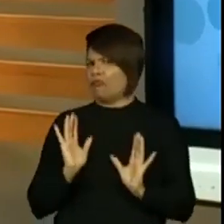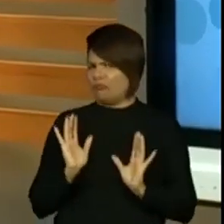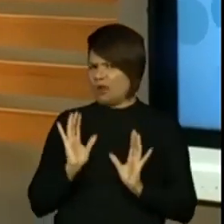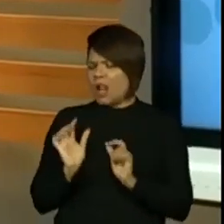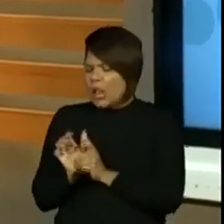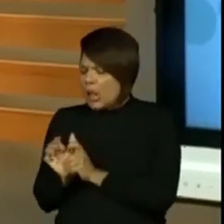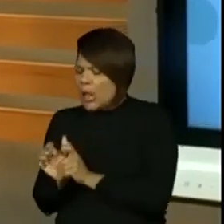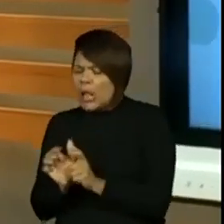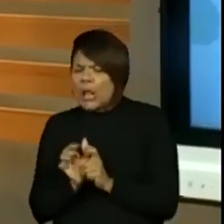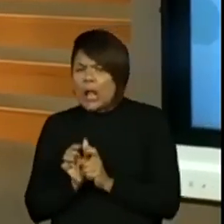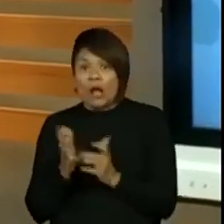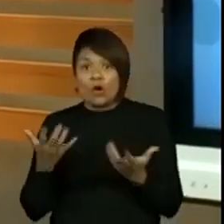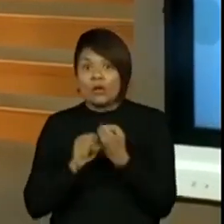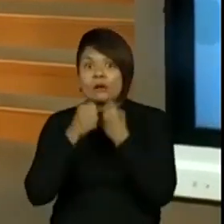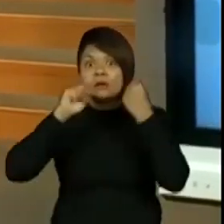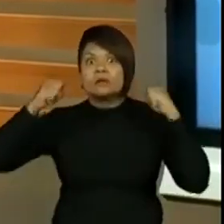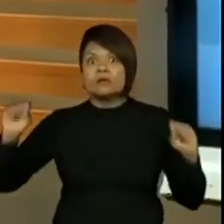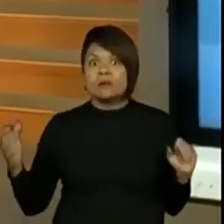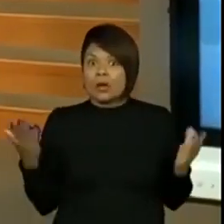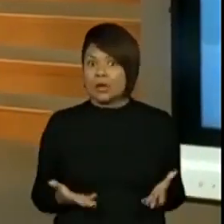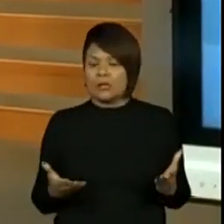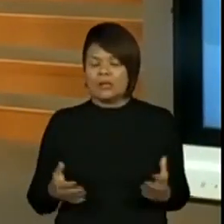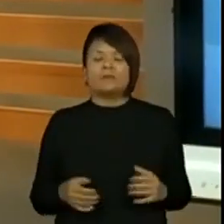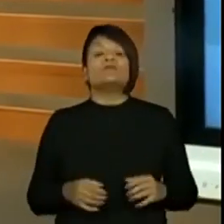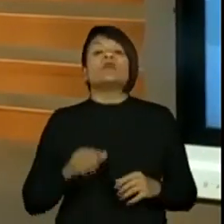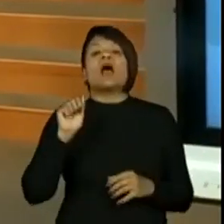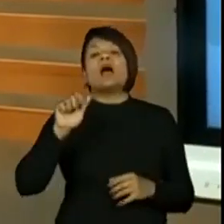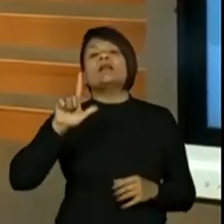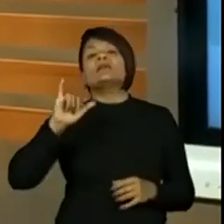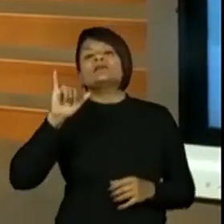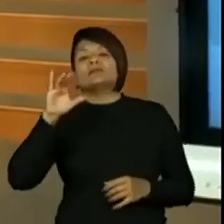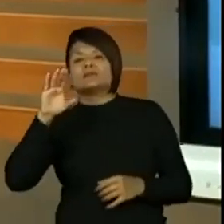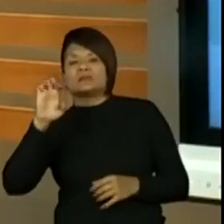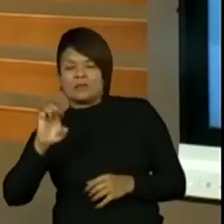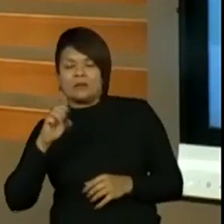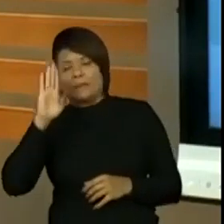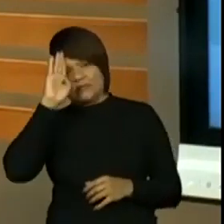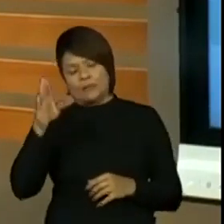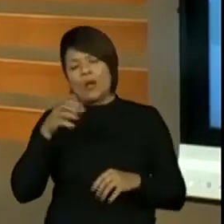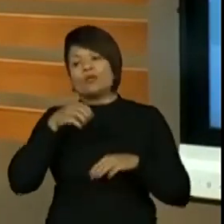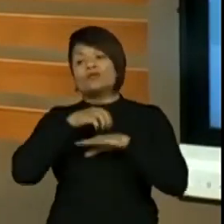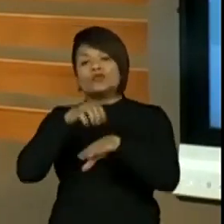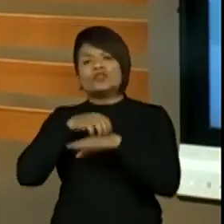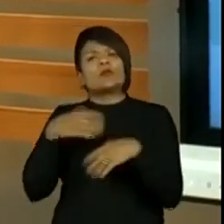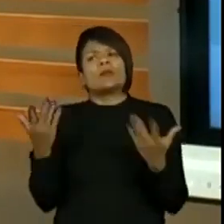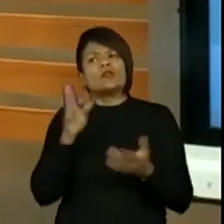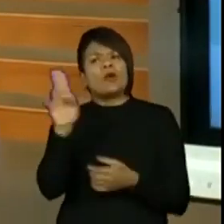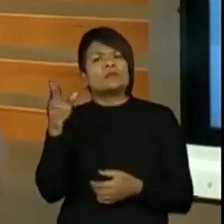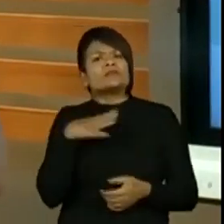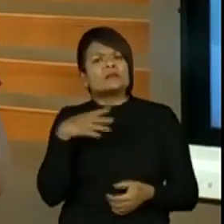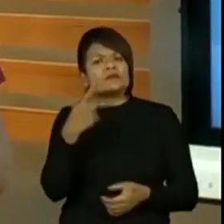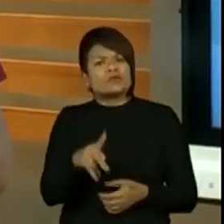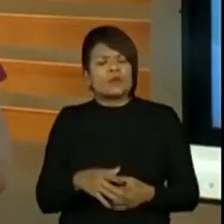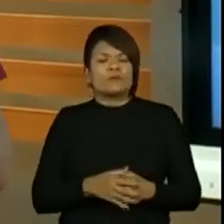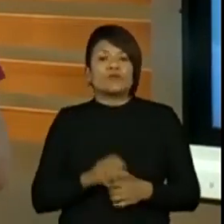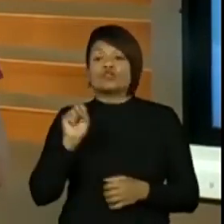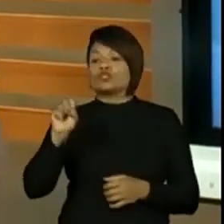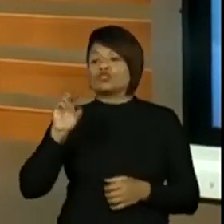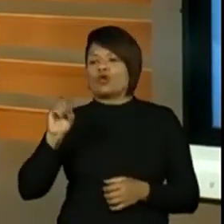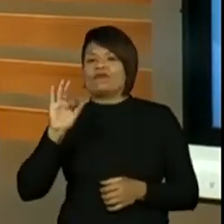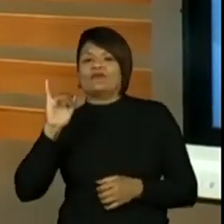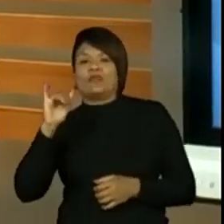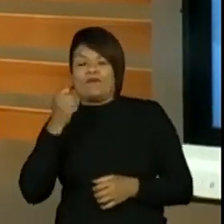né? Alice, a cidade dela é turística, mas ela não fala qual a cidade dela. A Sofia fala uma coisa assim, minha cidade é